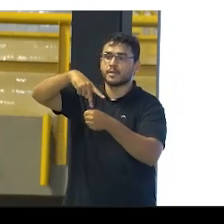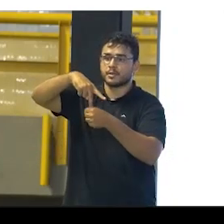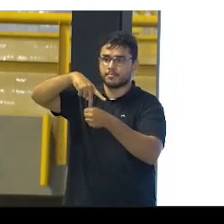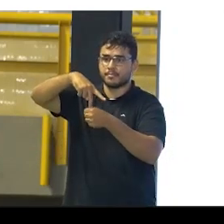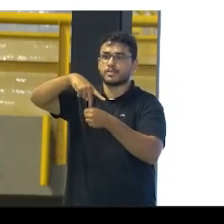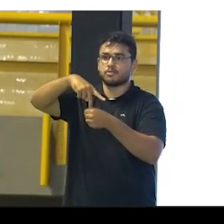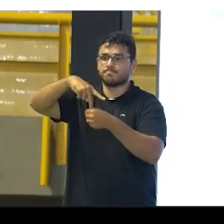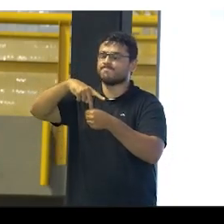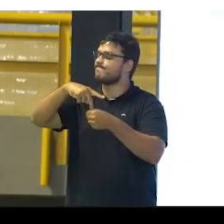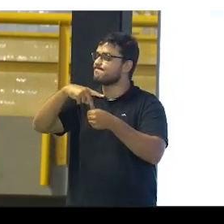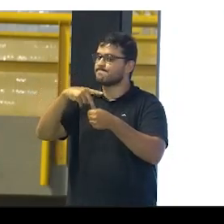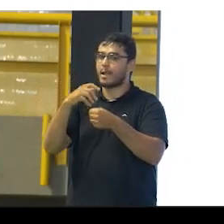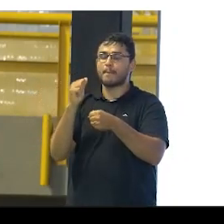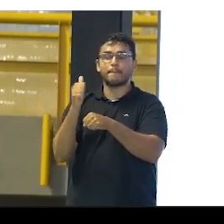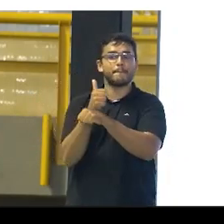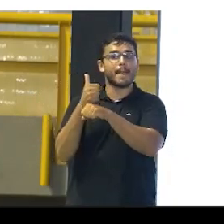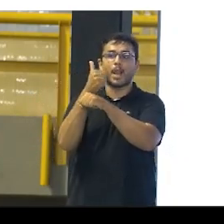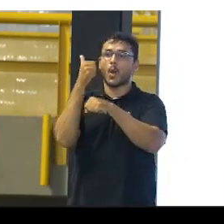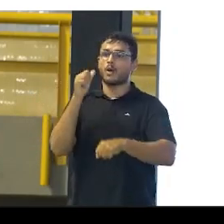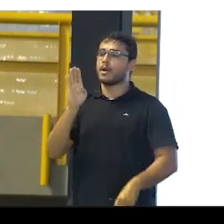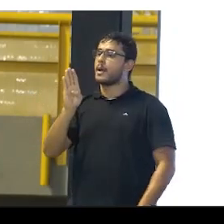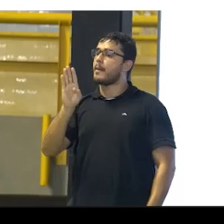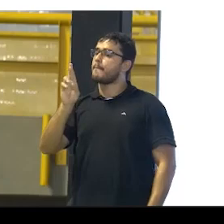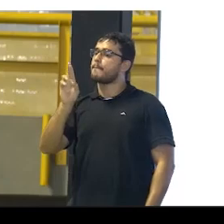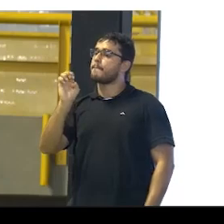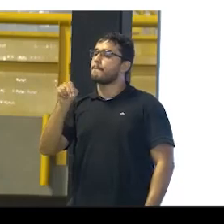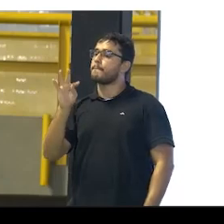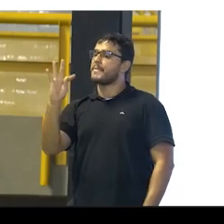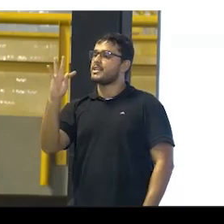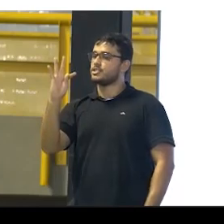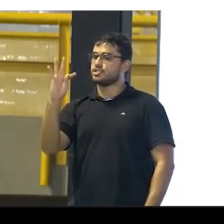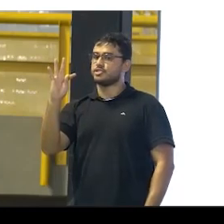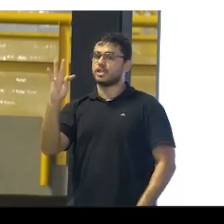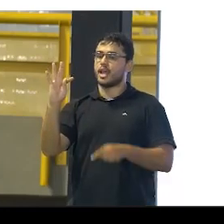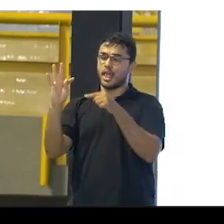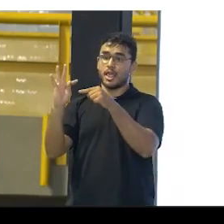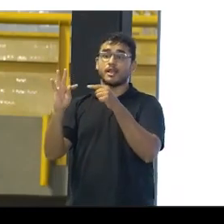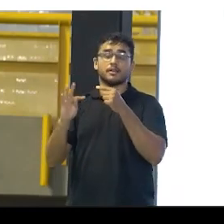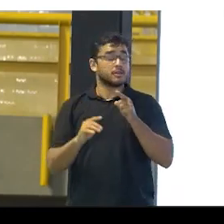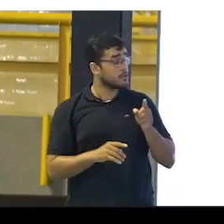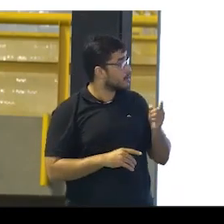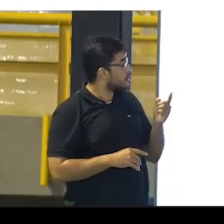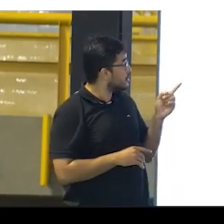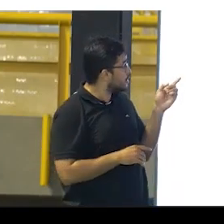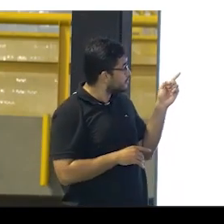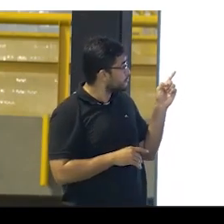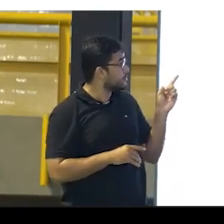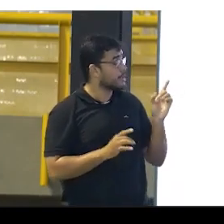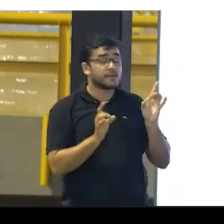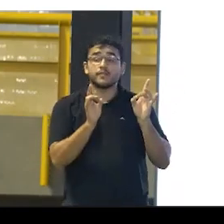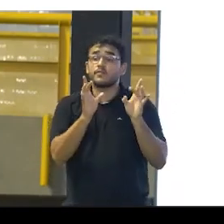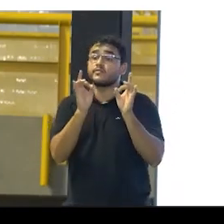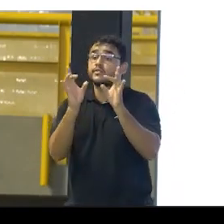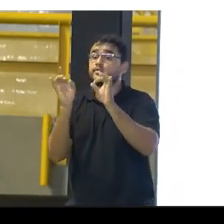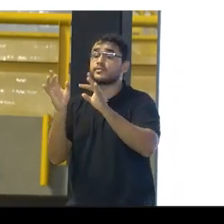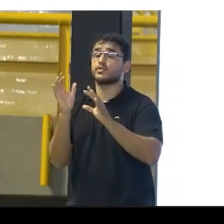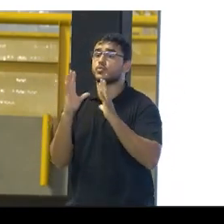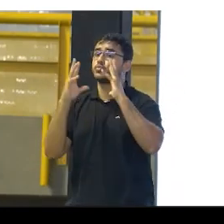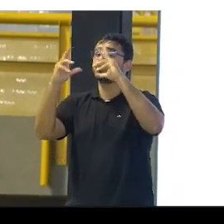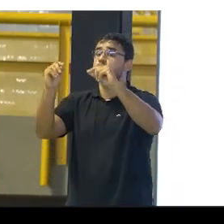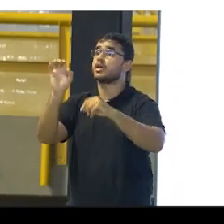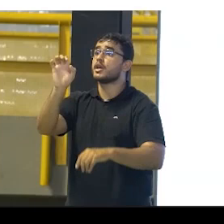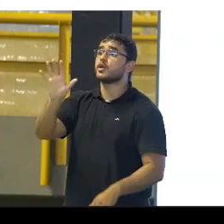do planeta. Então esse petróleo, ele é referencial para a comercialização na Europa e em boa parte do